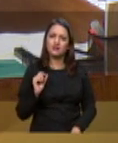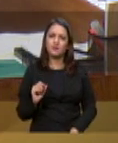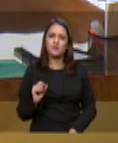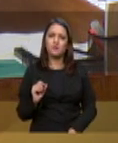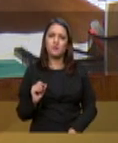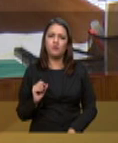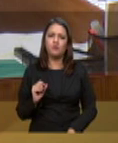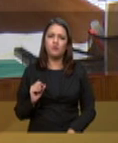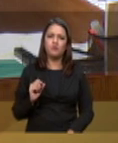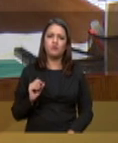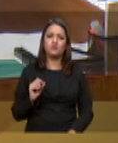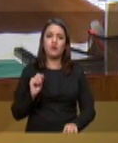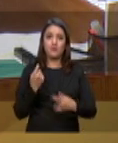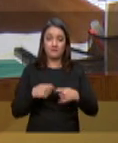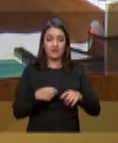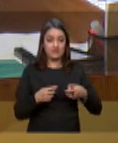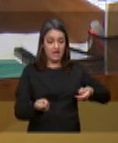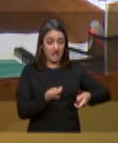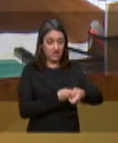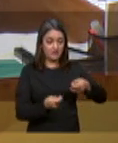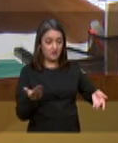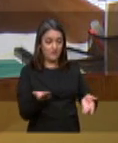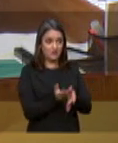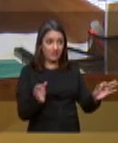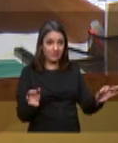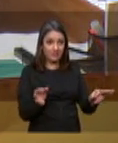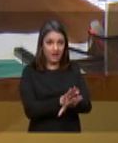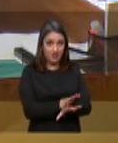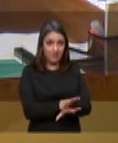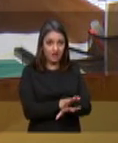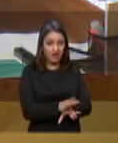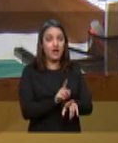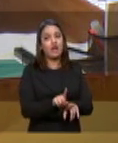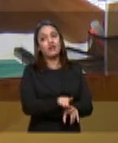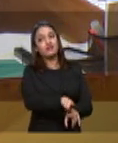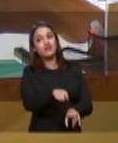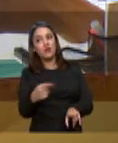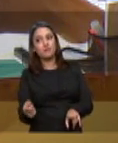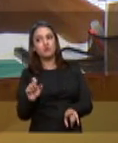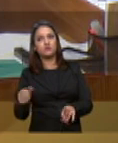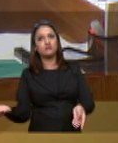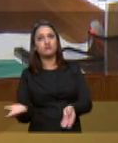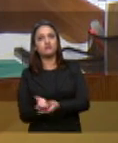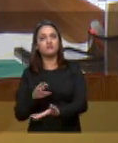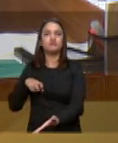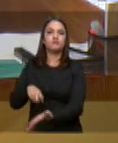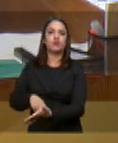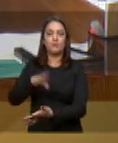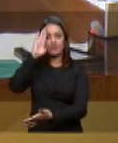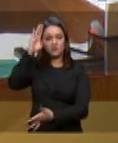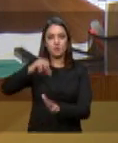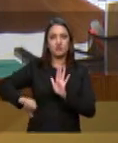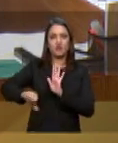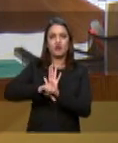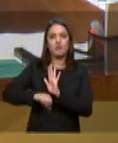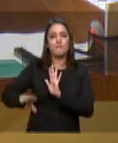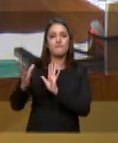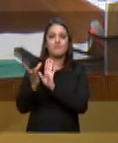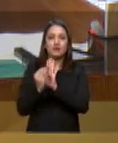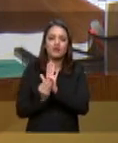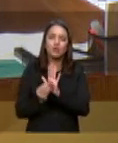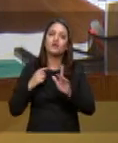o término do processo administrativo fiscal enquanto condição de procedibilidade, tão somente aos crimes materiais, diferenciando de